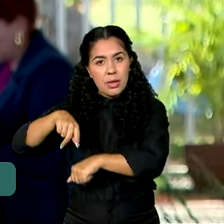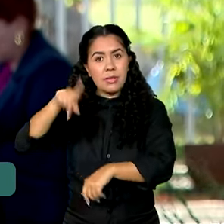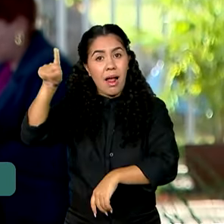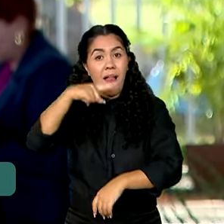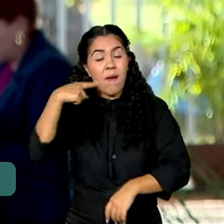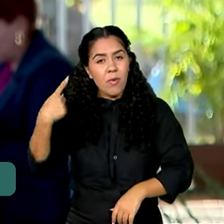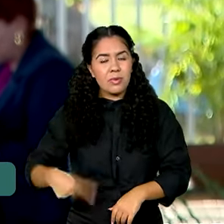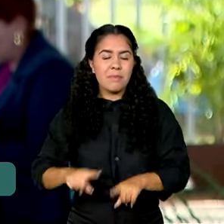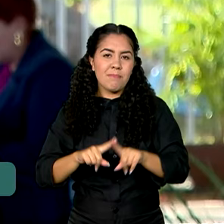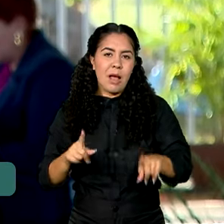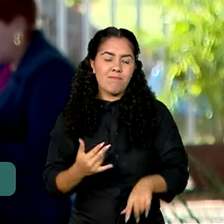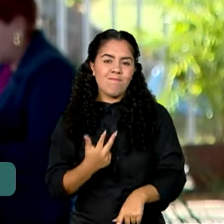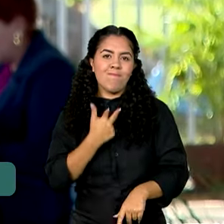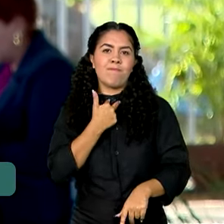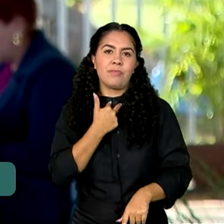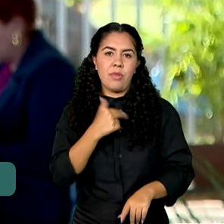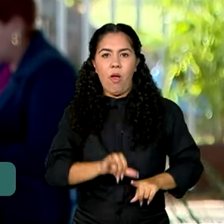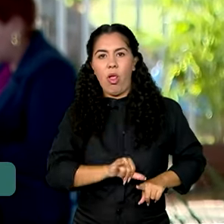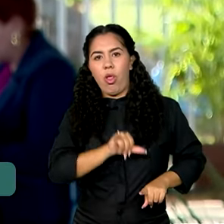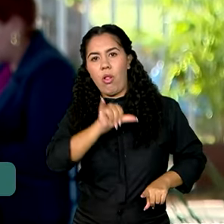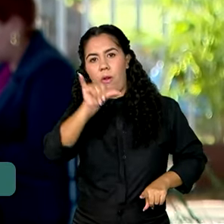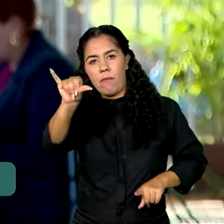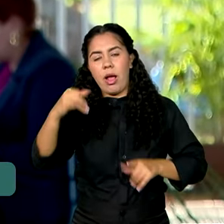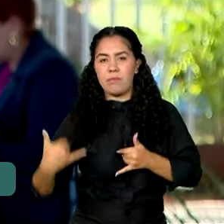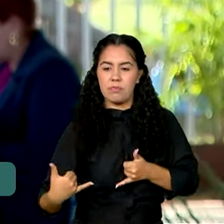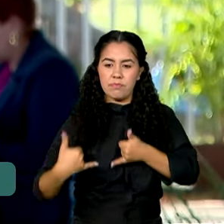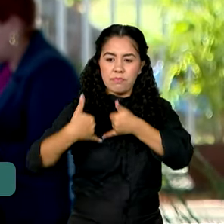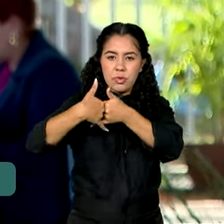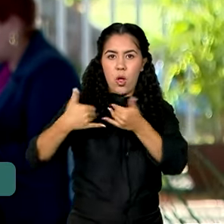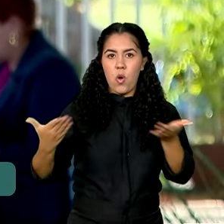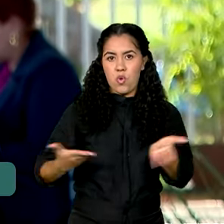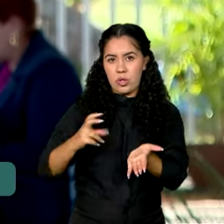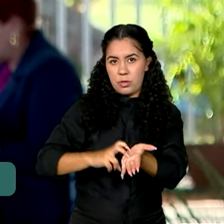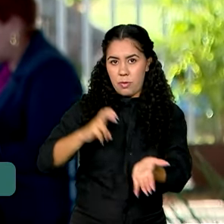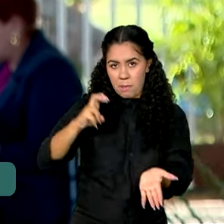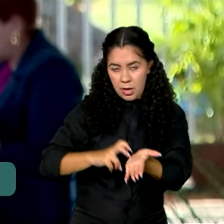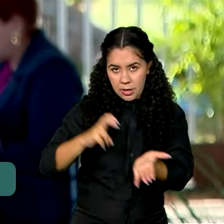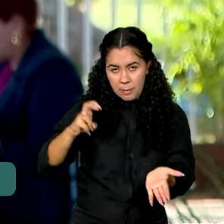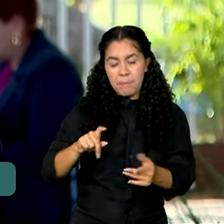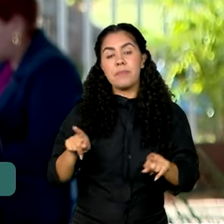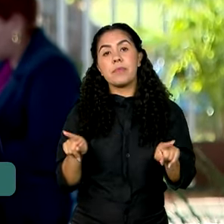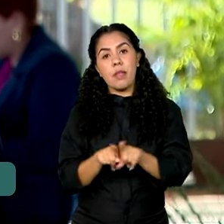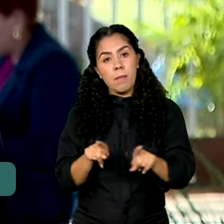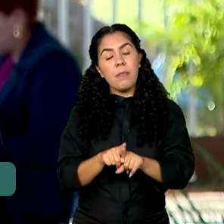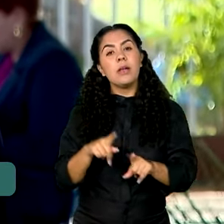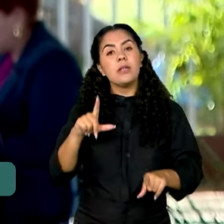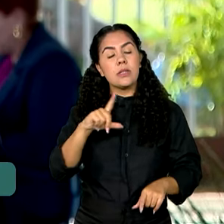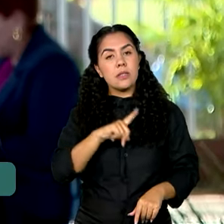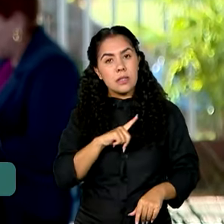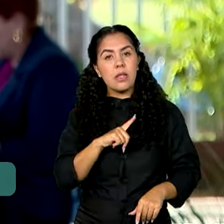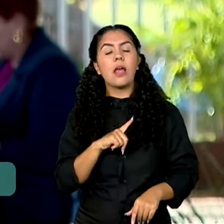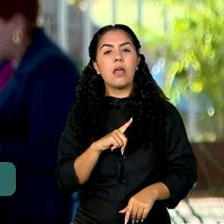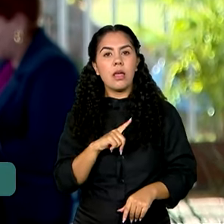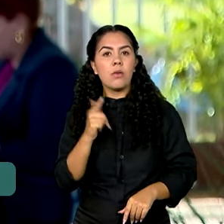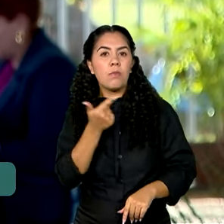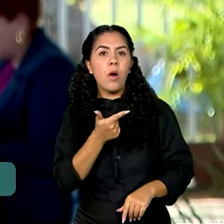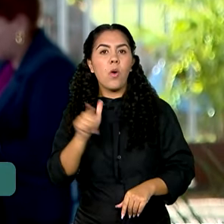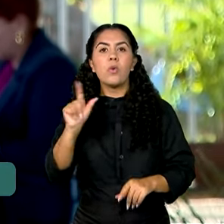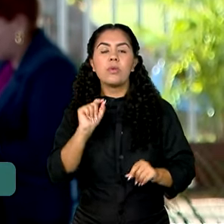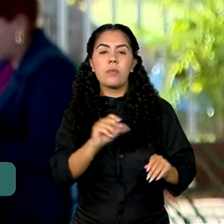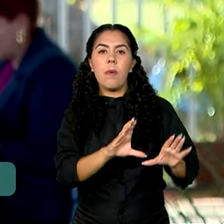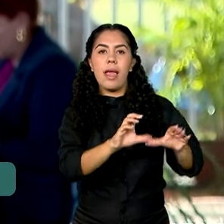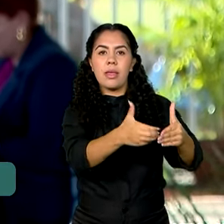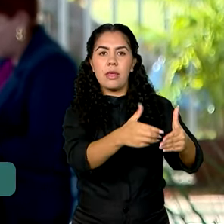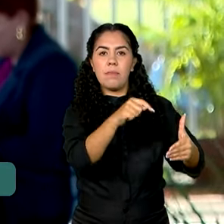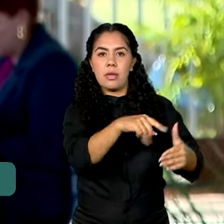mas como ele não pôde viajar, ele vai fazer essa ligação nesta manhã aqui em Brasília. Além disso, também está previsto que o presidente receba uma equipe de